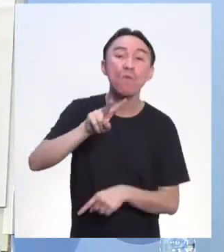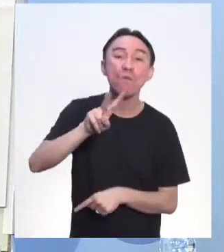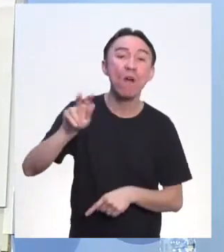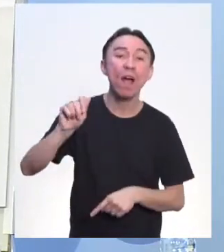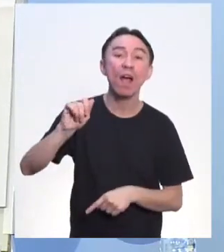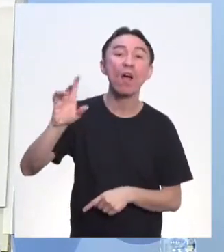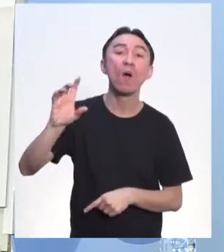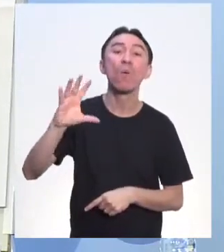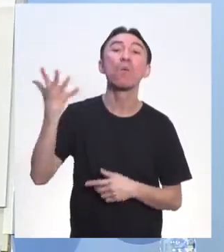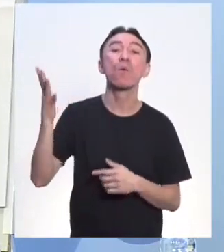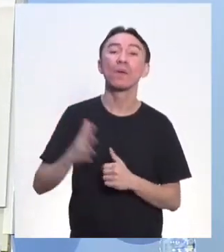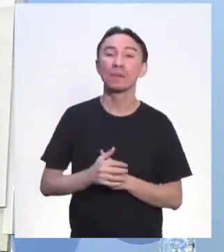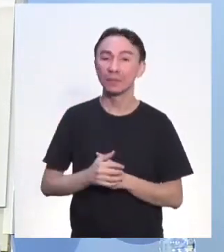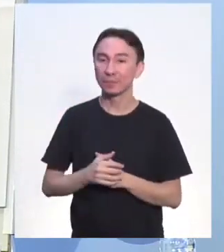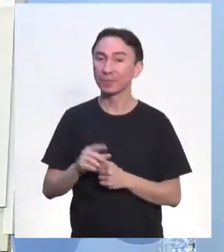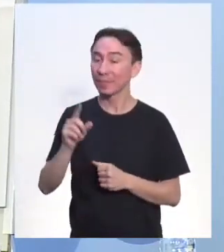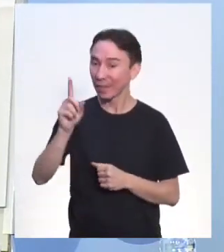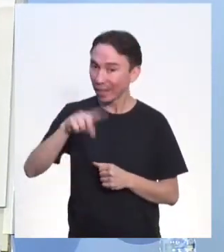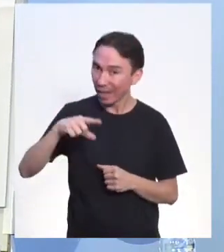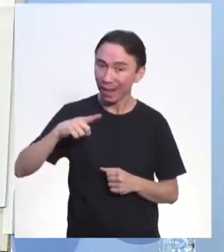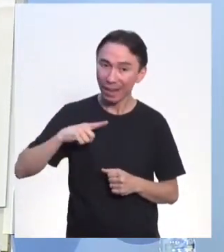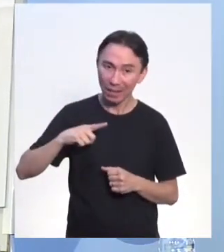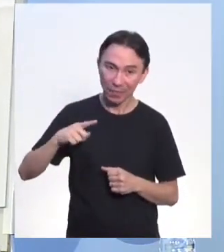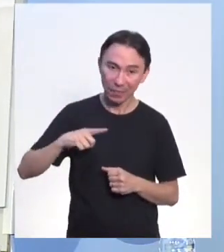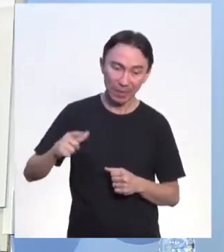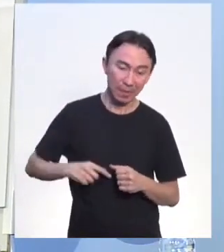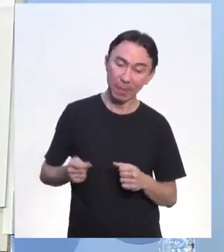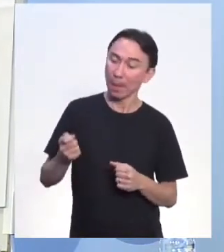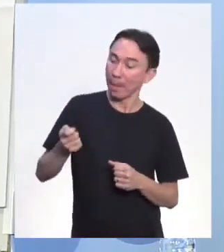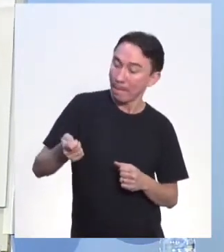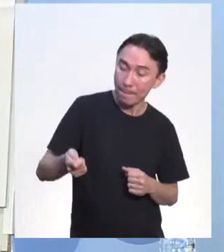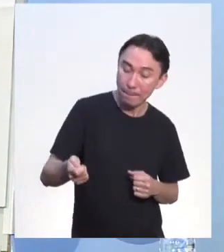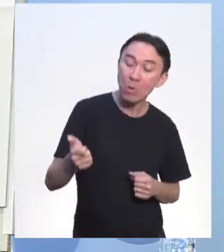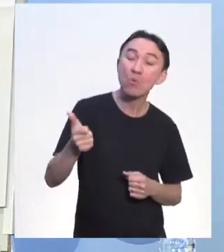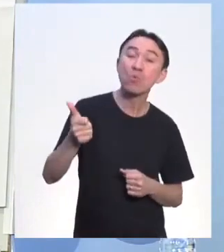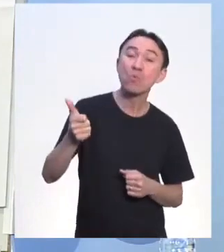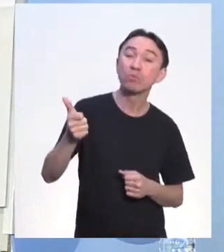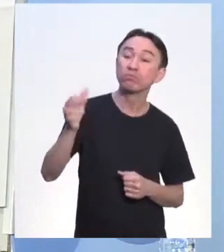Lançamento do quê? De uma